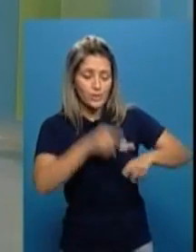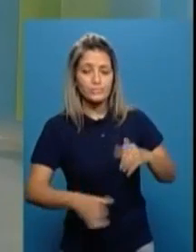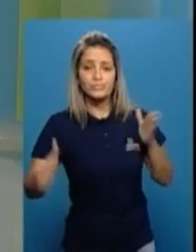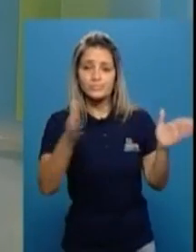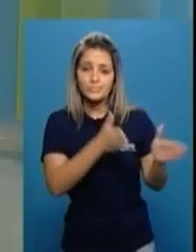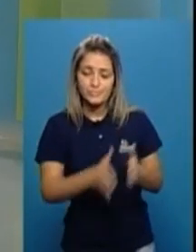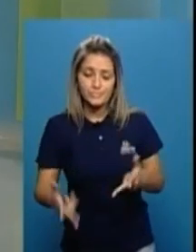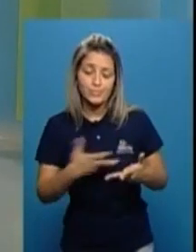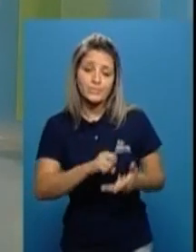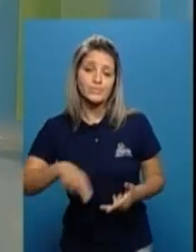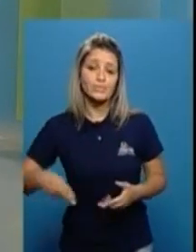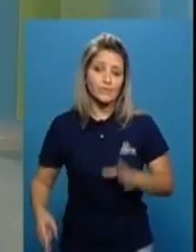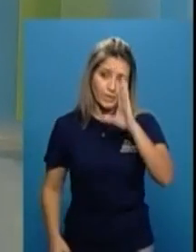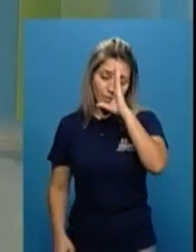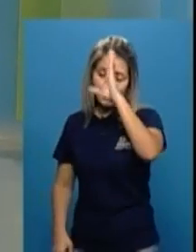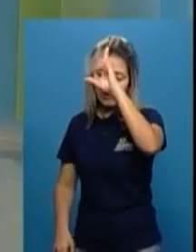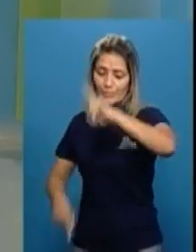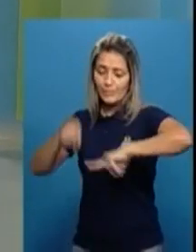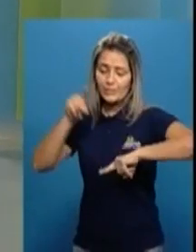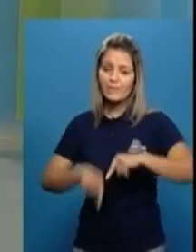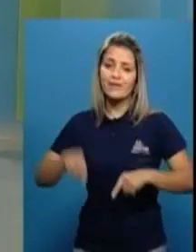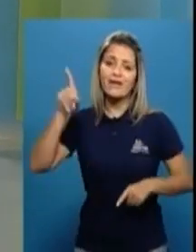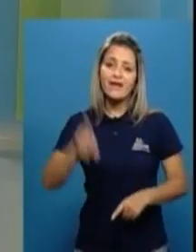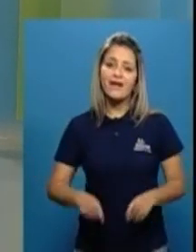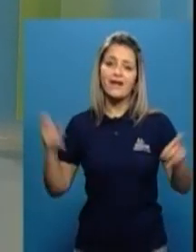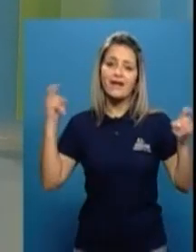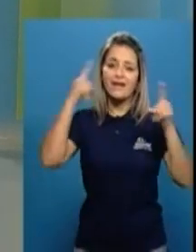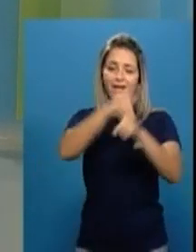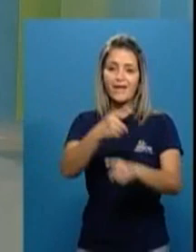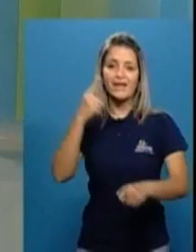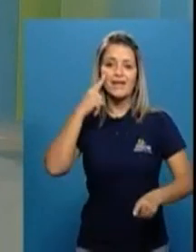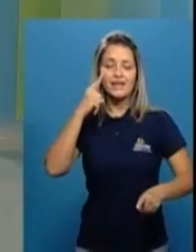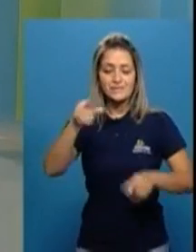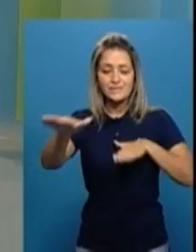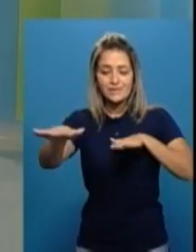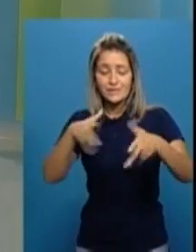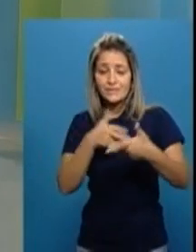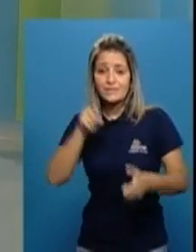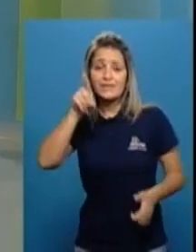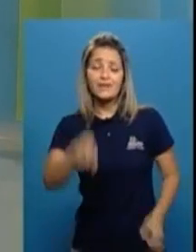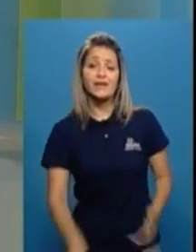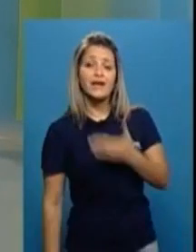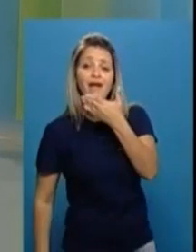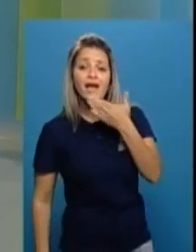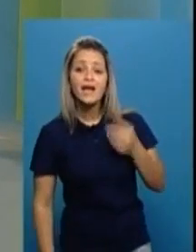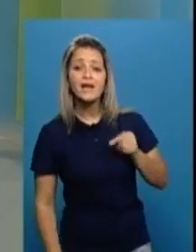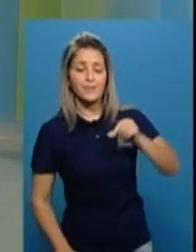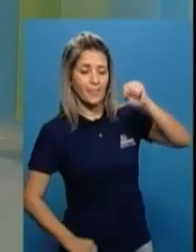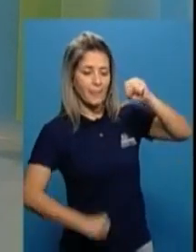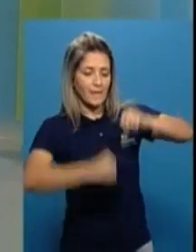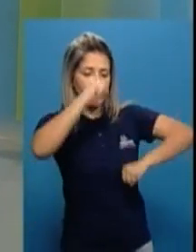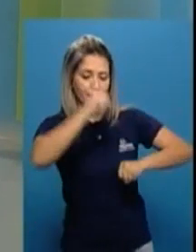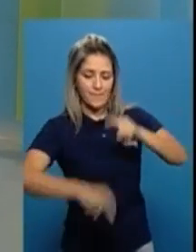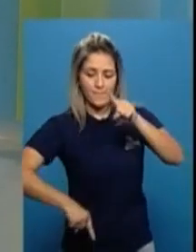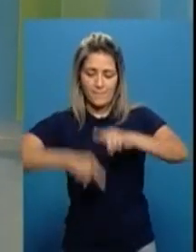produção ou o componente principal é muito difícil de ser movimentado. Então é mais fácil transportar máquinas,